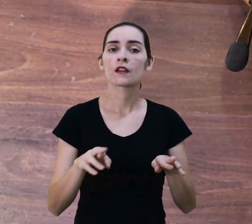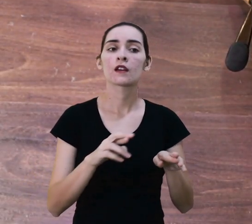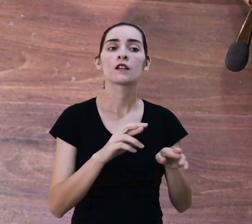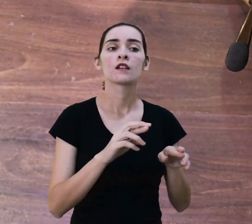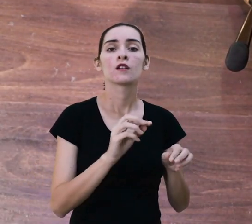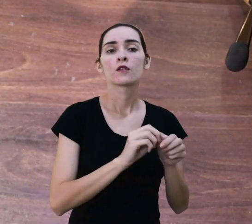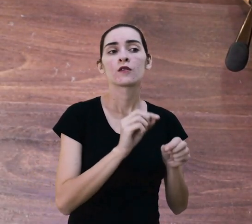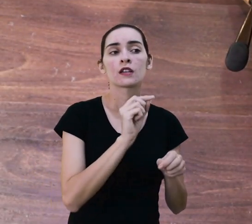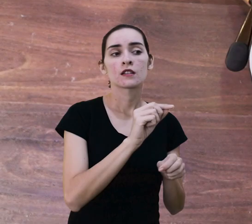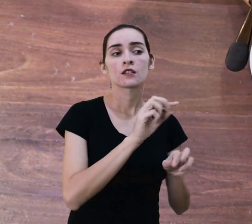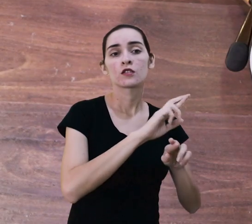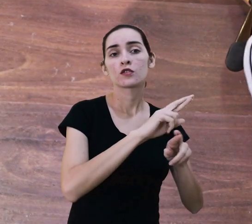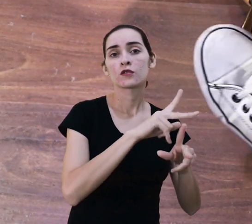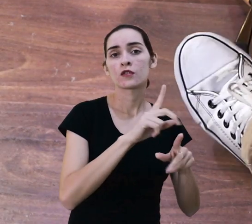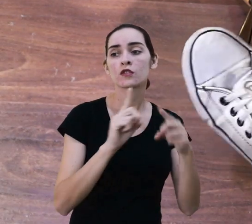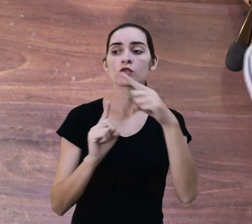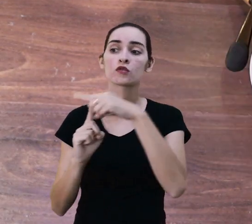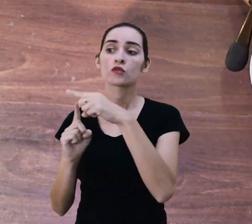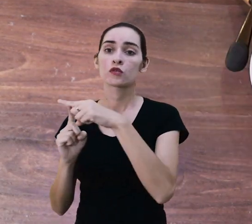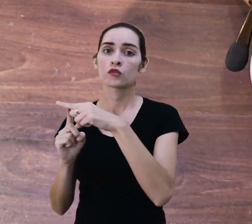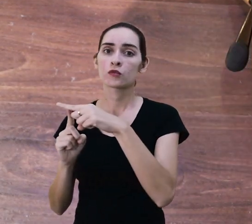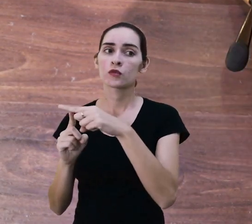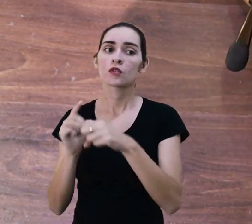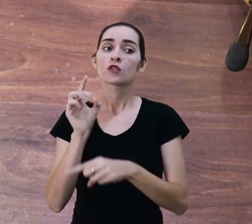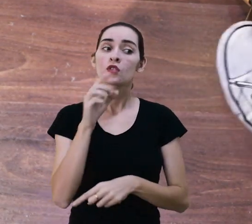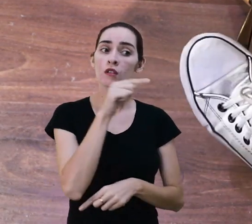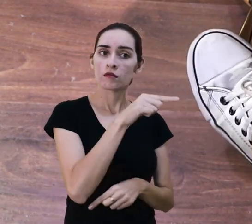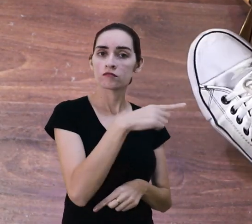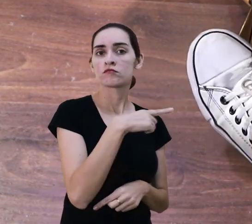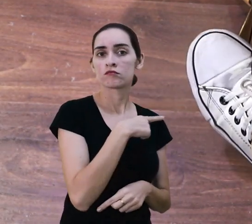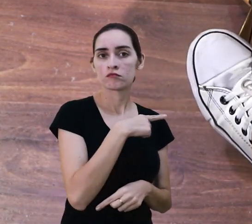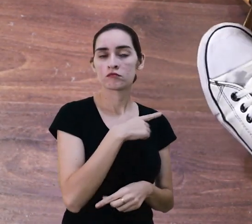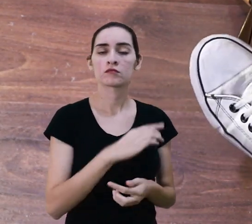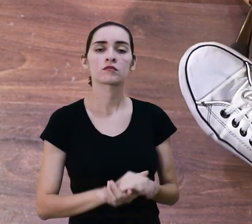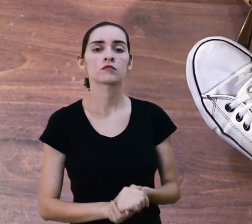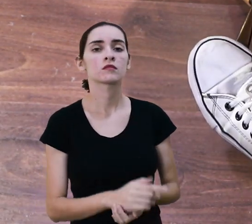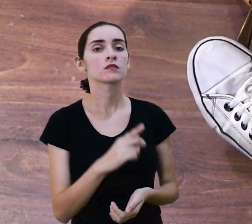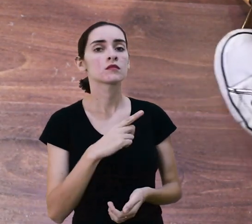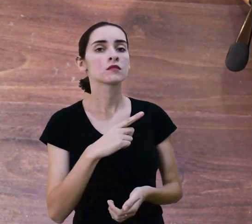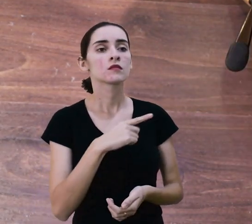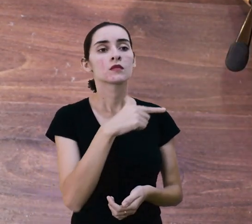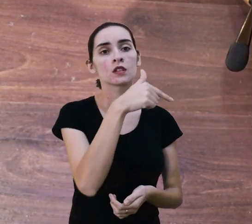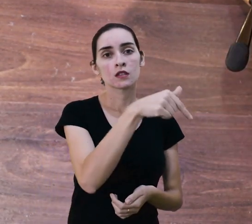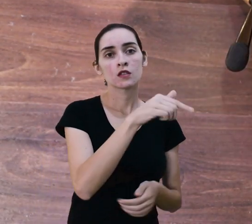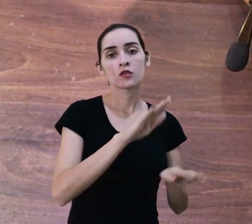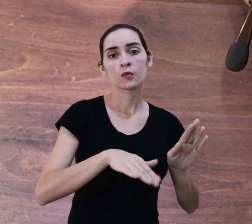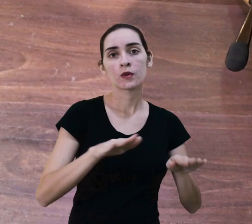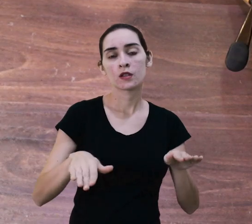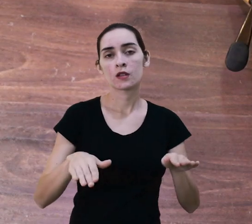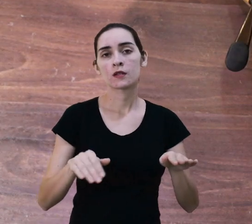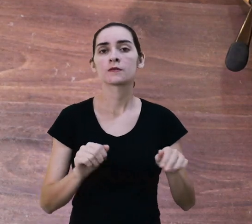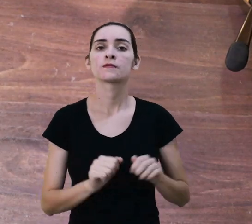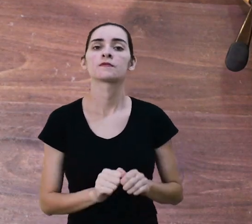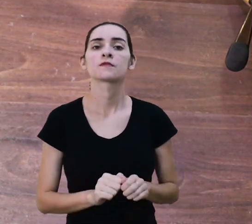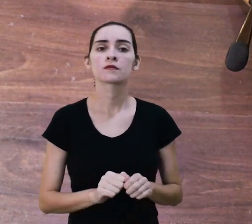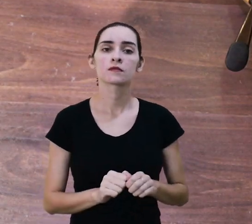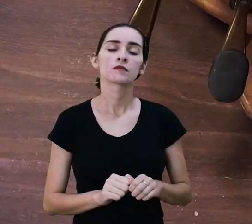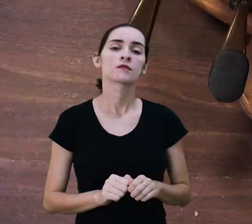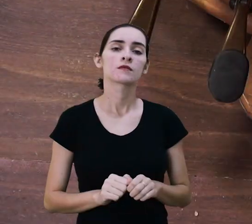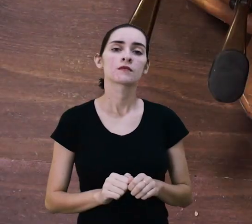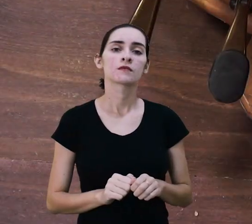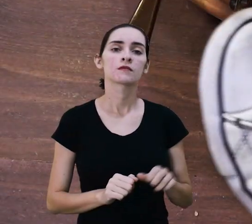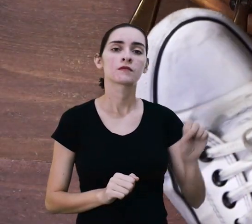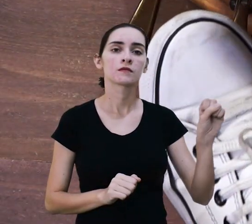outras harpas, pois só ela que tem os pedais. Então eu tenho sete pedais, respectivamente para cada